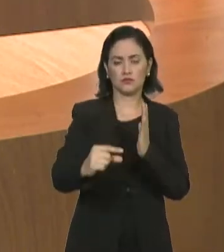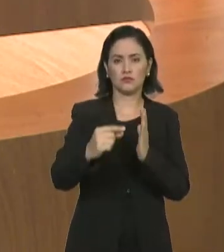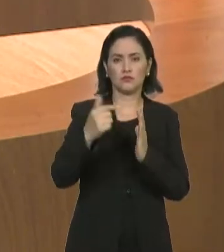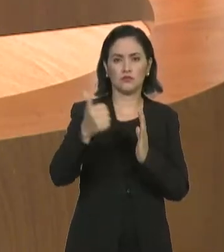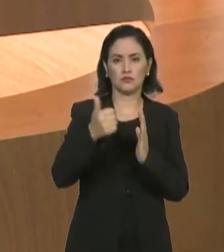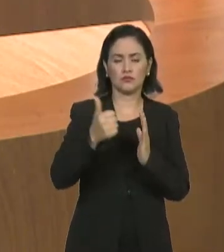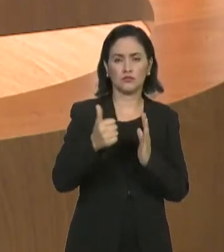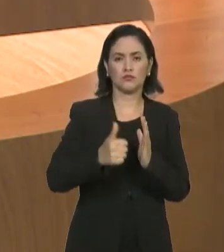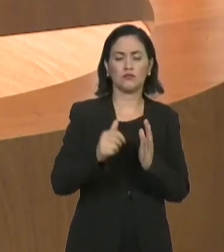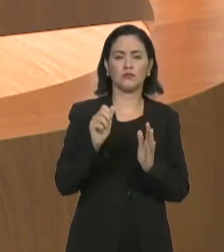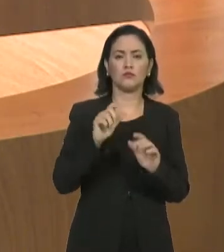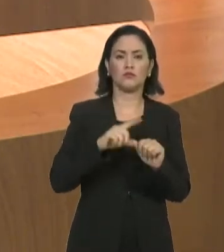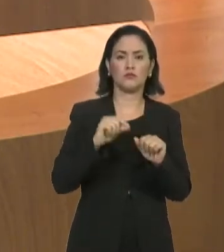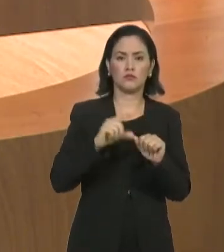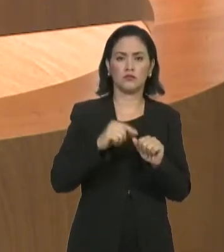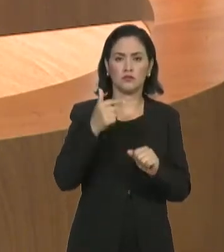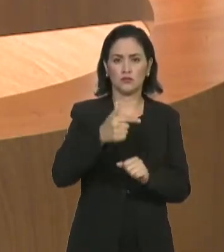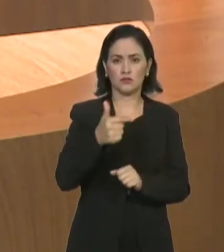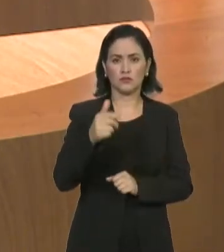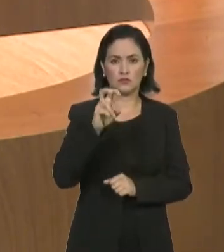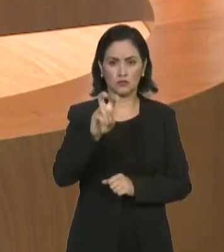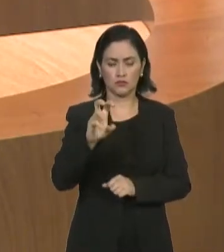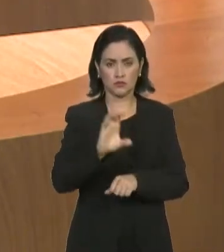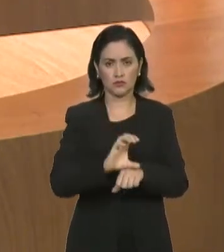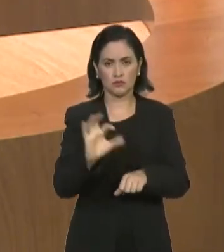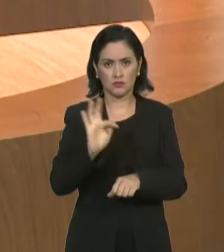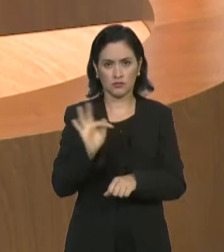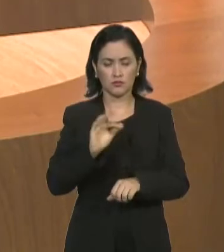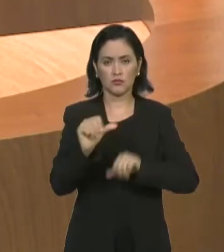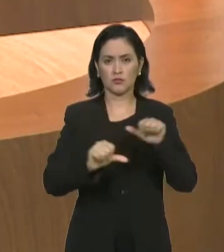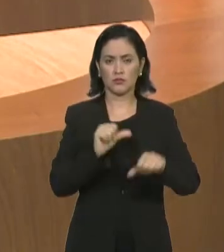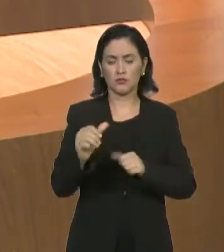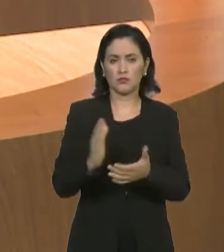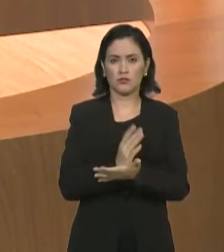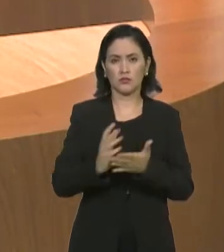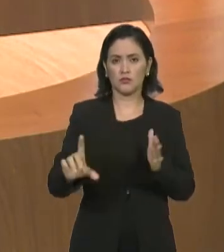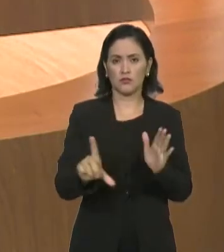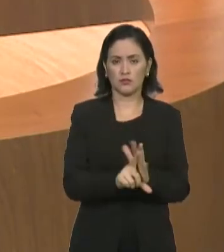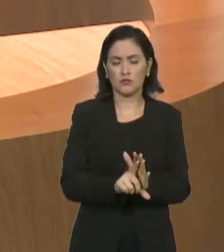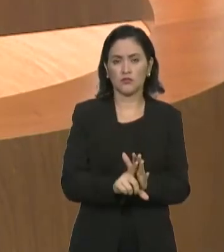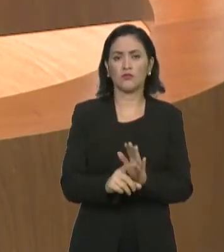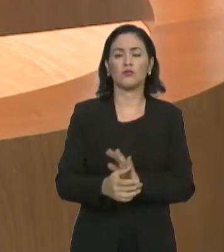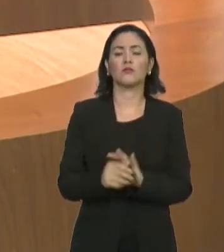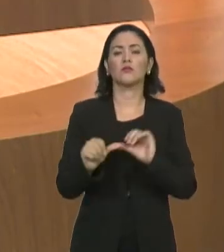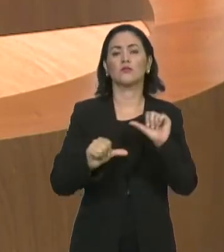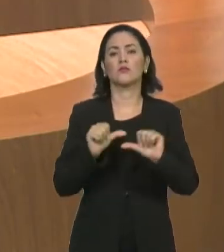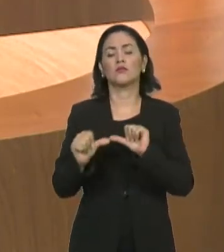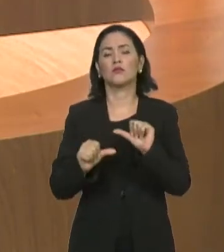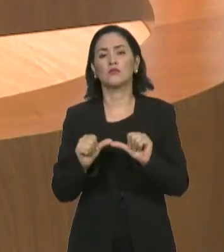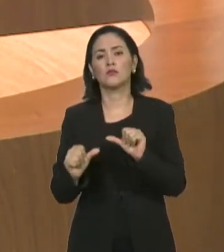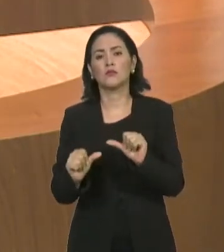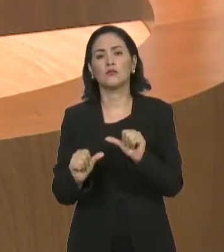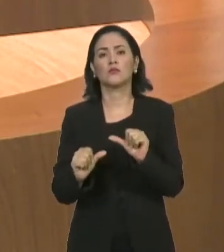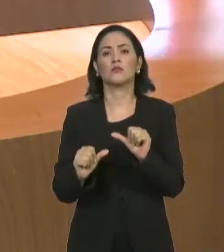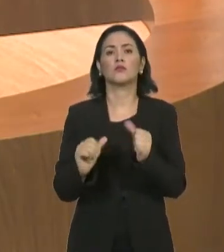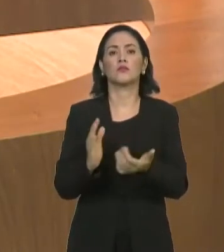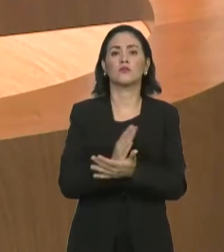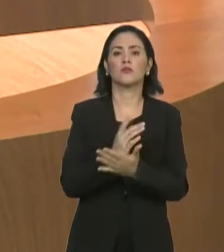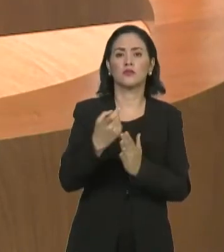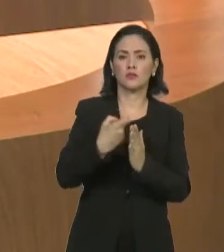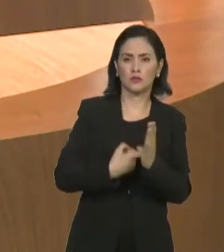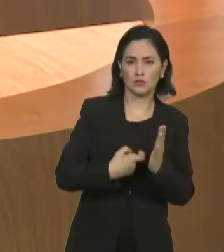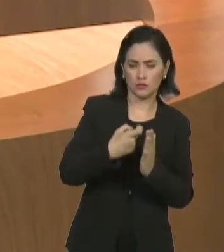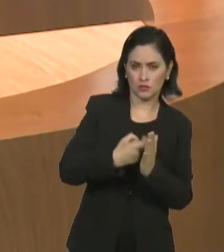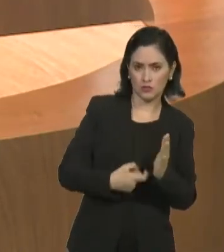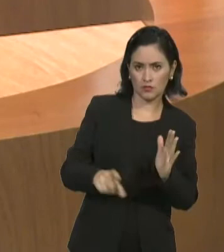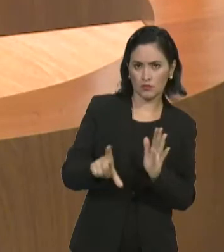e altera várias leis e que revoga outras e da Providência esse projeto ele vem sendo